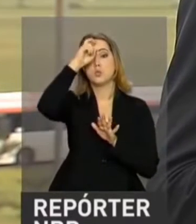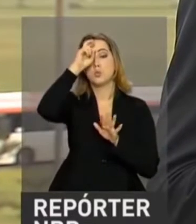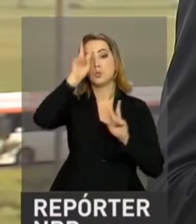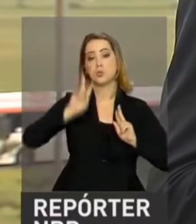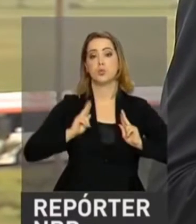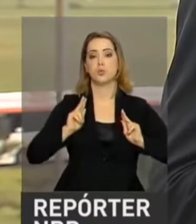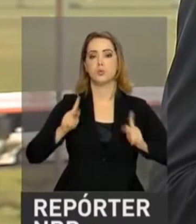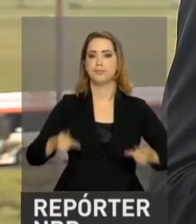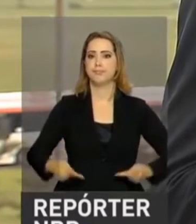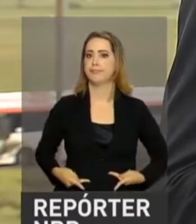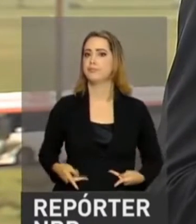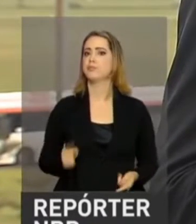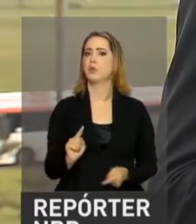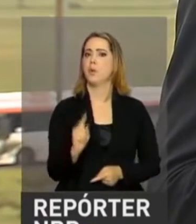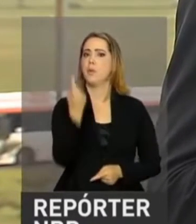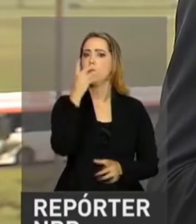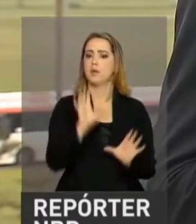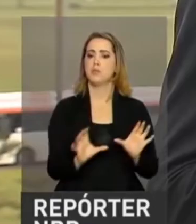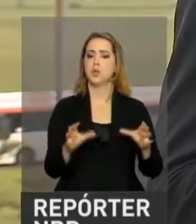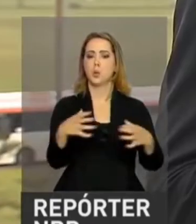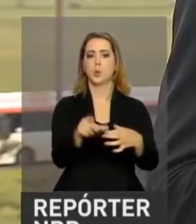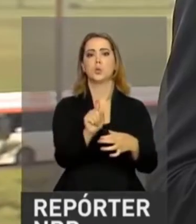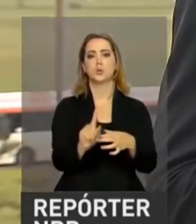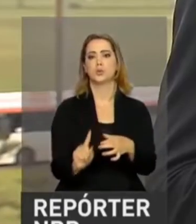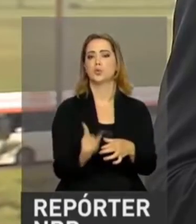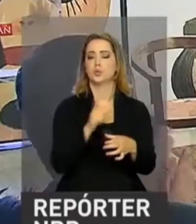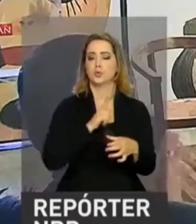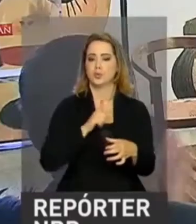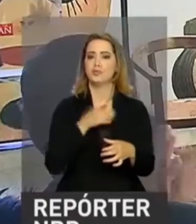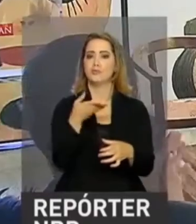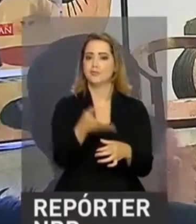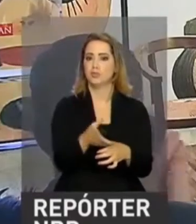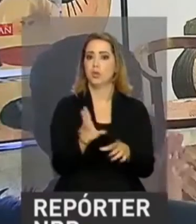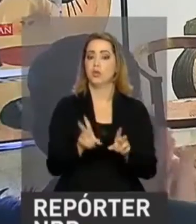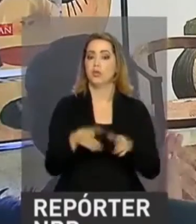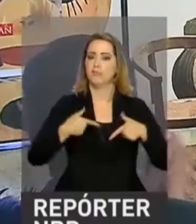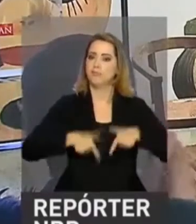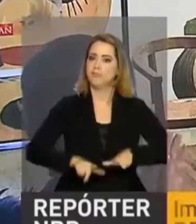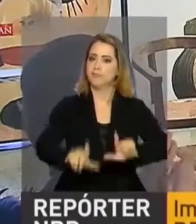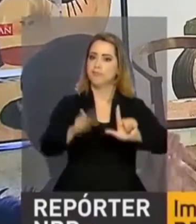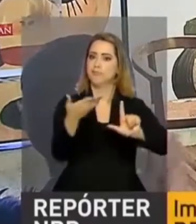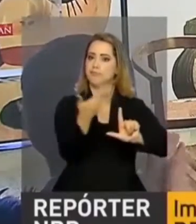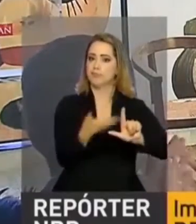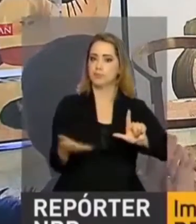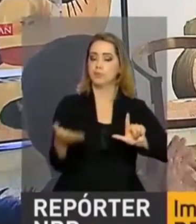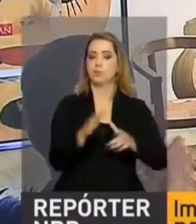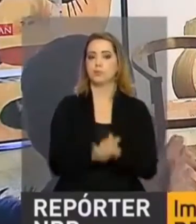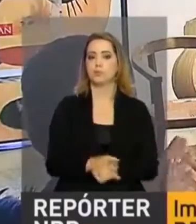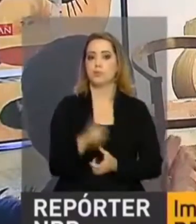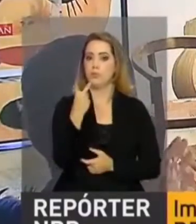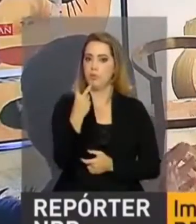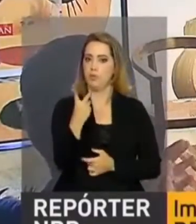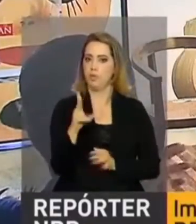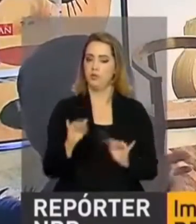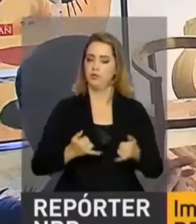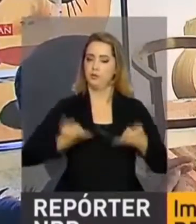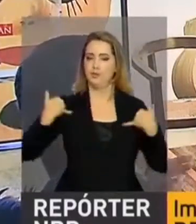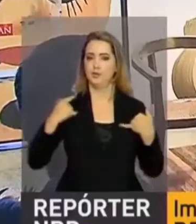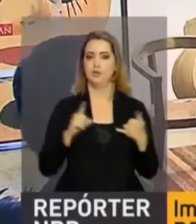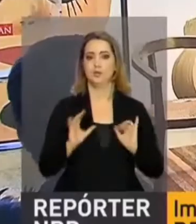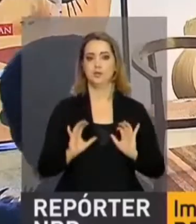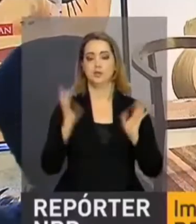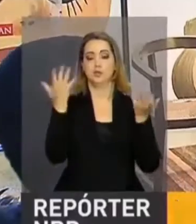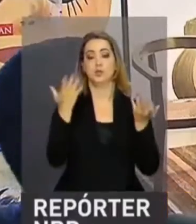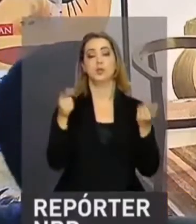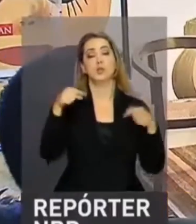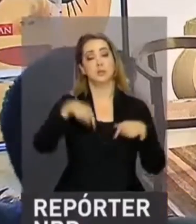primeiro conjunto urbano do século XX a receber esse título. Para marcar as duas comemorações, foi realizada uma cerimônia na